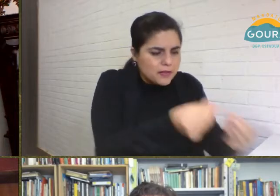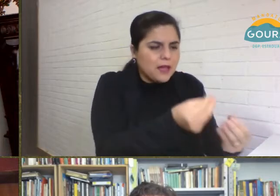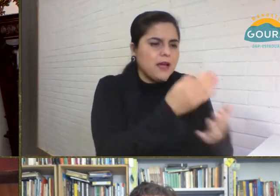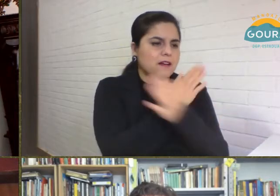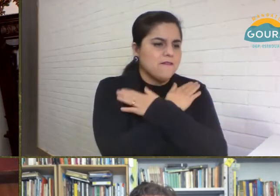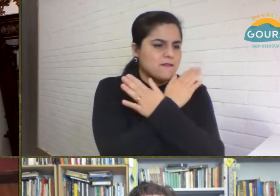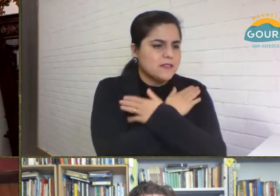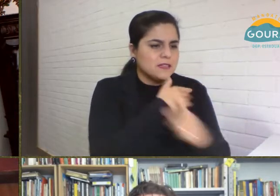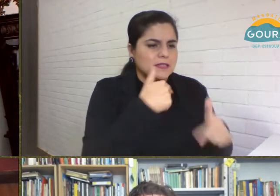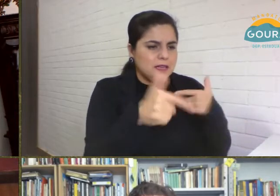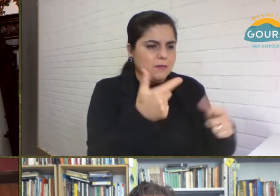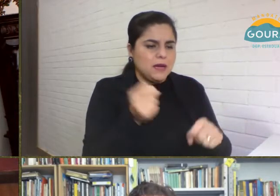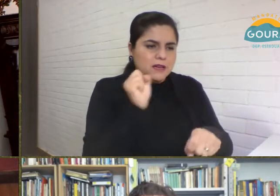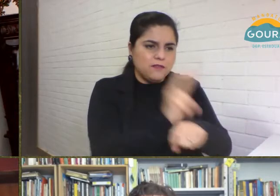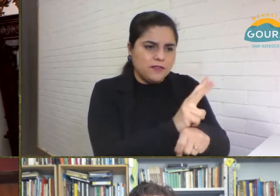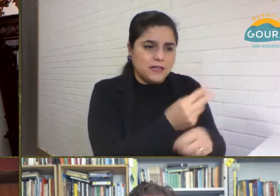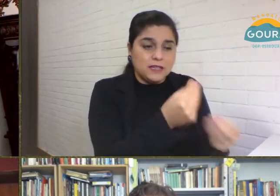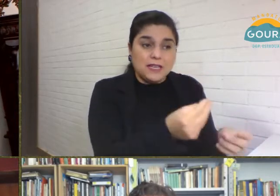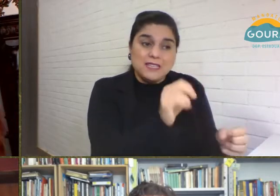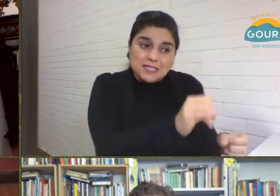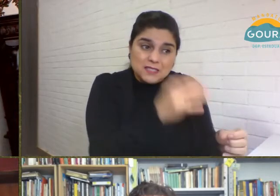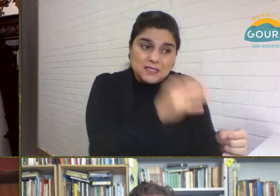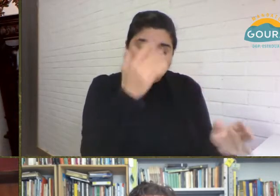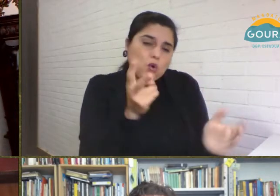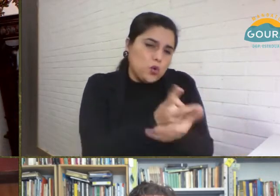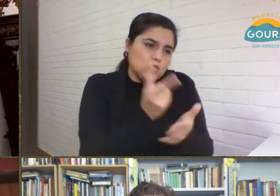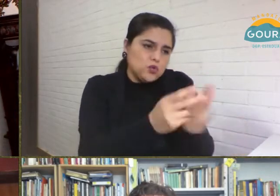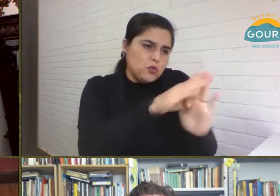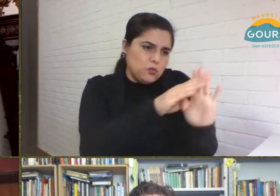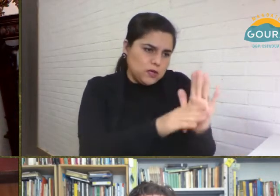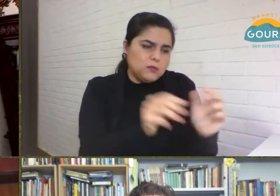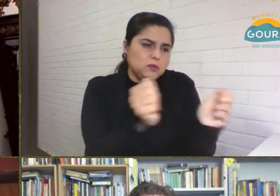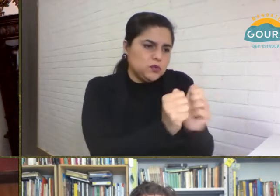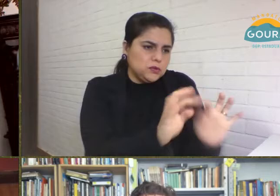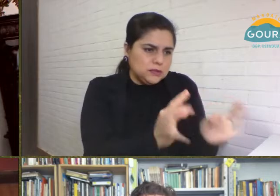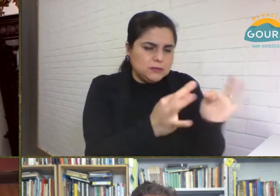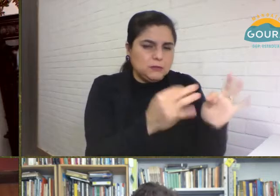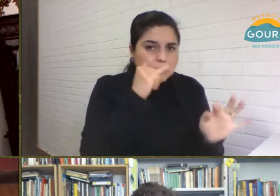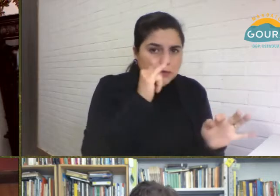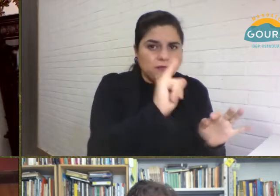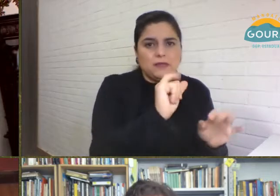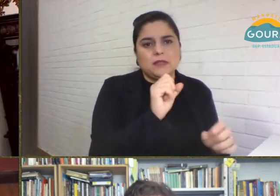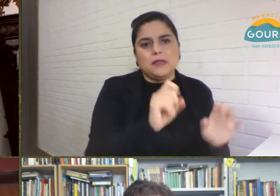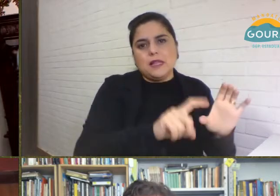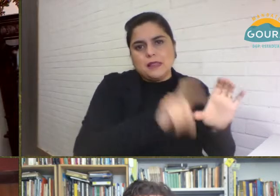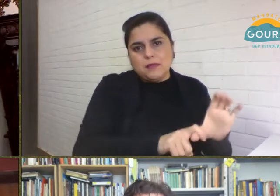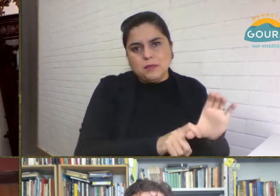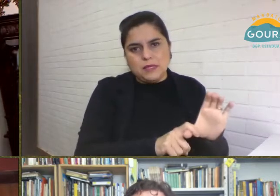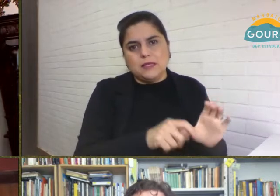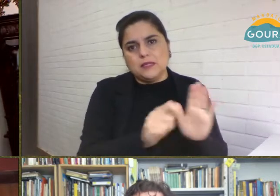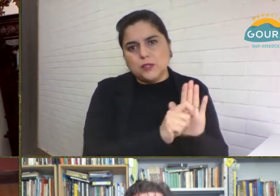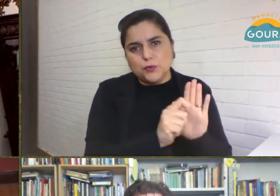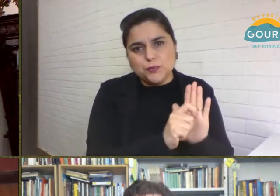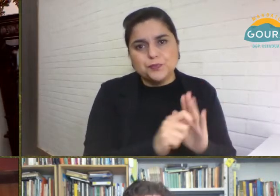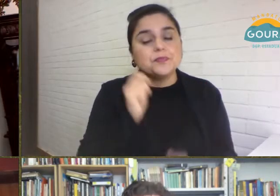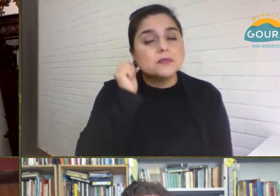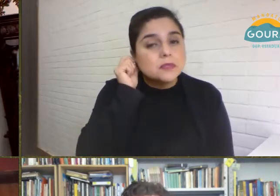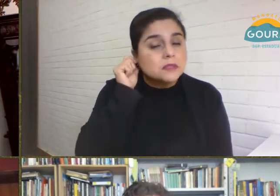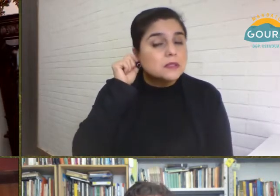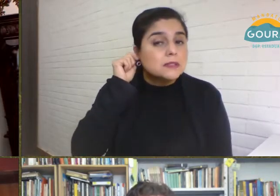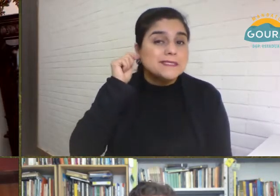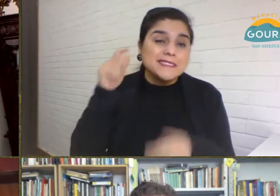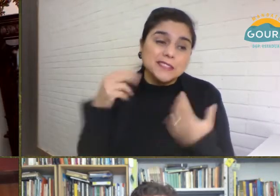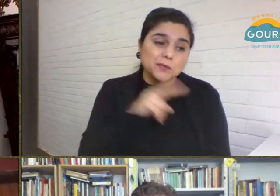em programas de tratamento. Enfim, tudo isto baseado na ideia de que estávamos a lidar com